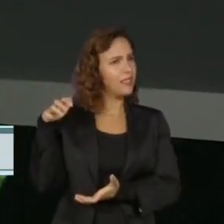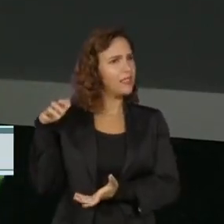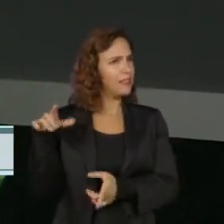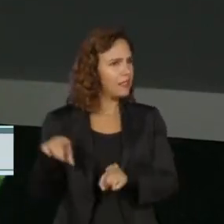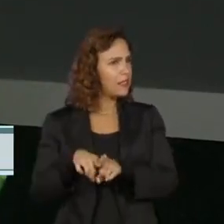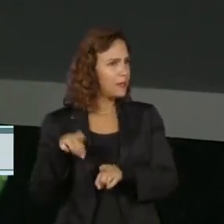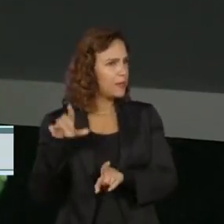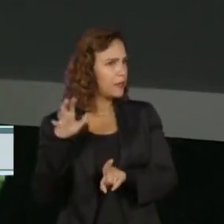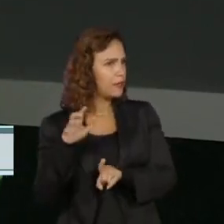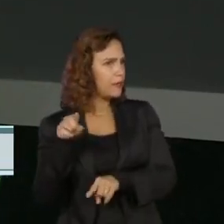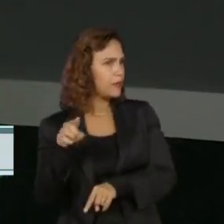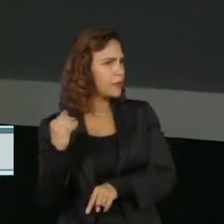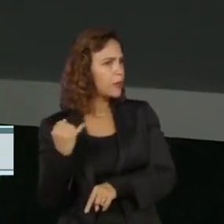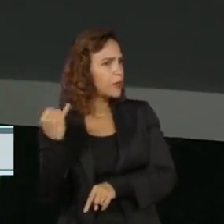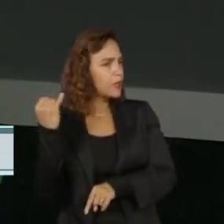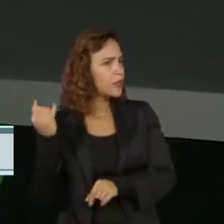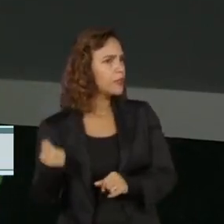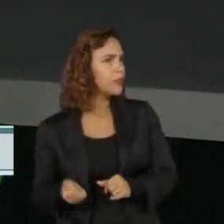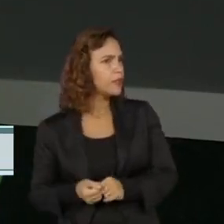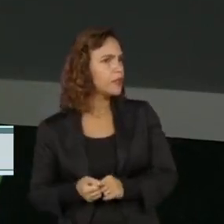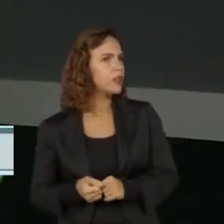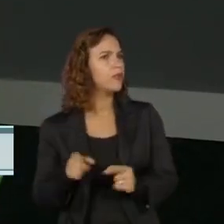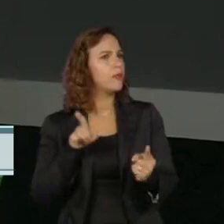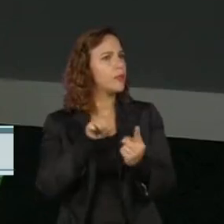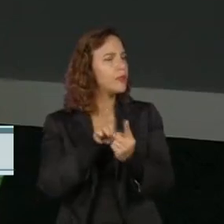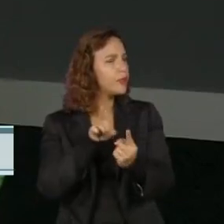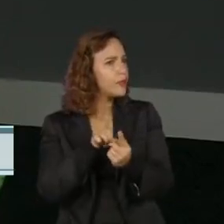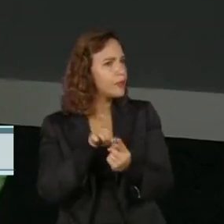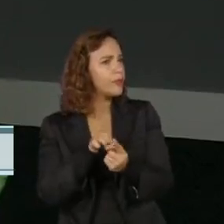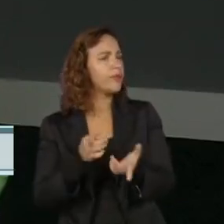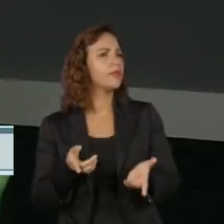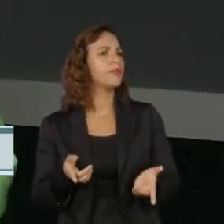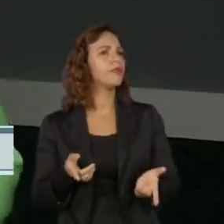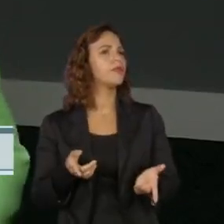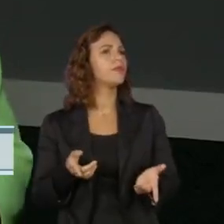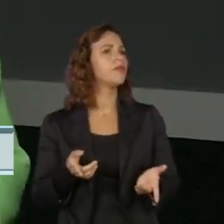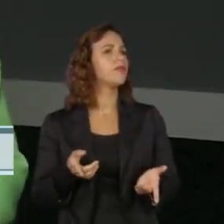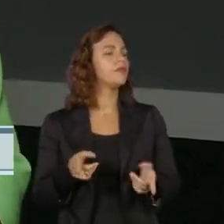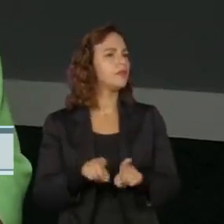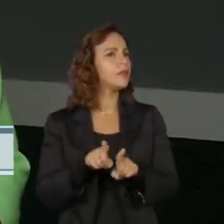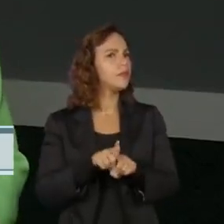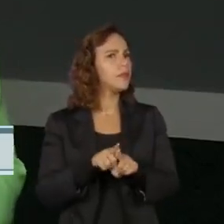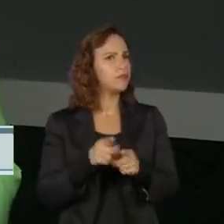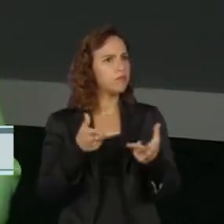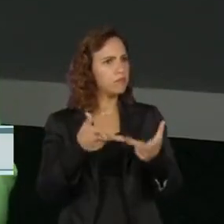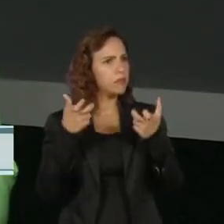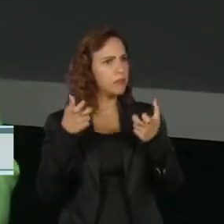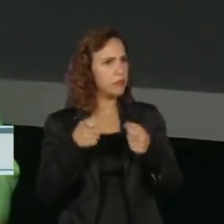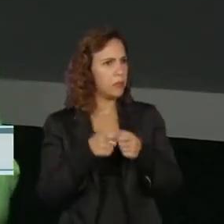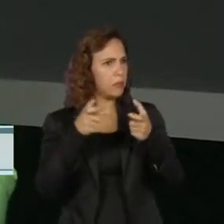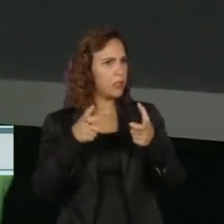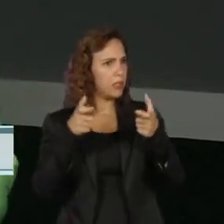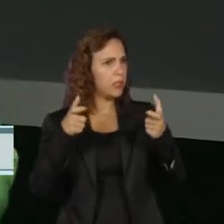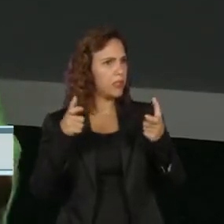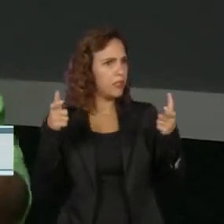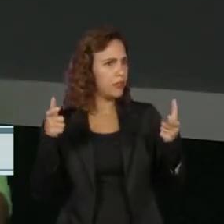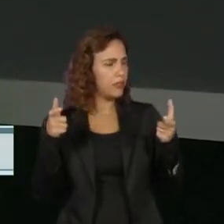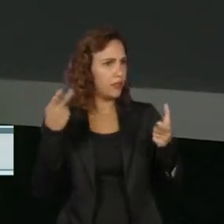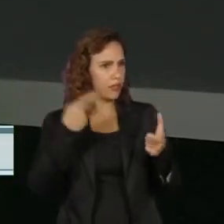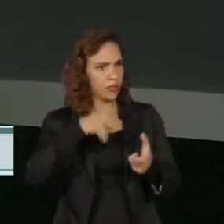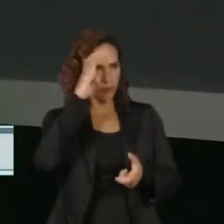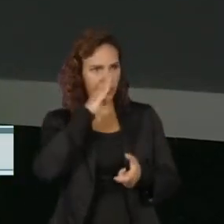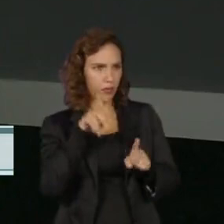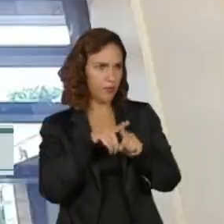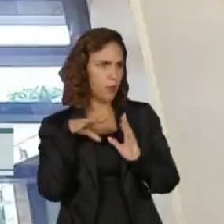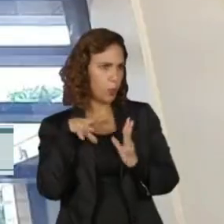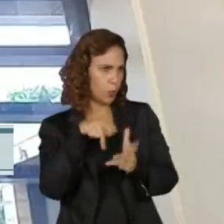questão importante nos atendimentos e vem aumentando. Essa é uma questão não só no Brasil, mas no